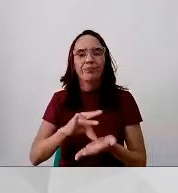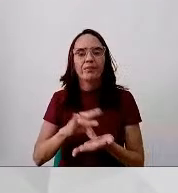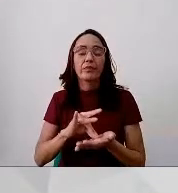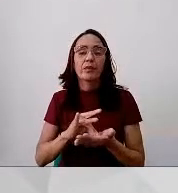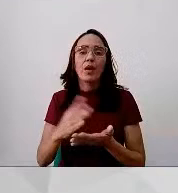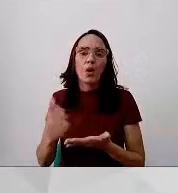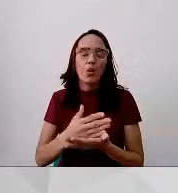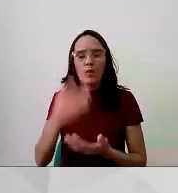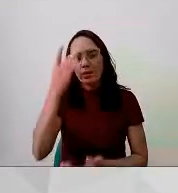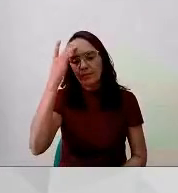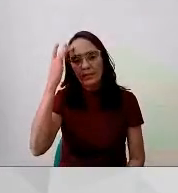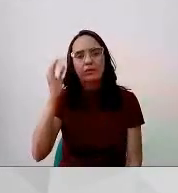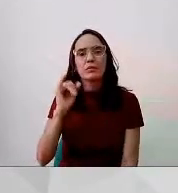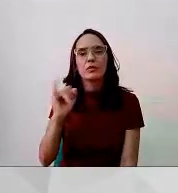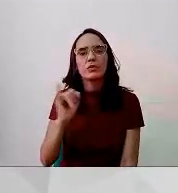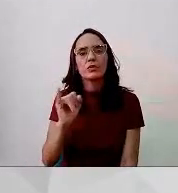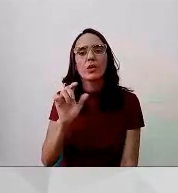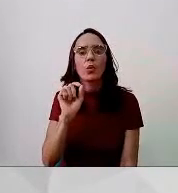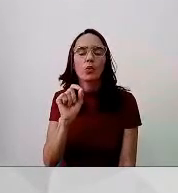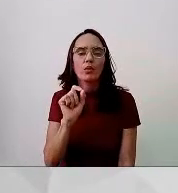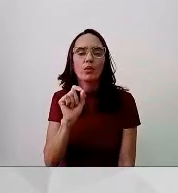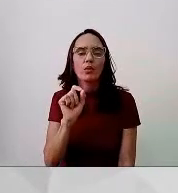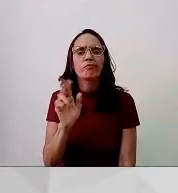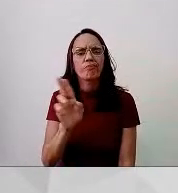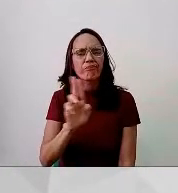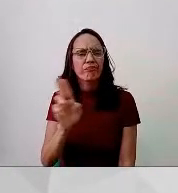de inteligência artificial, né?